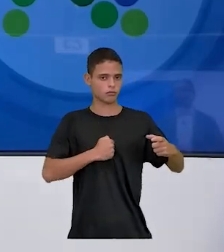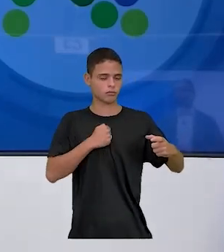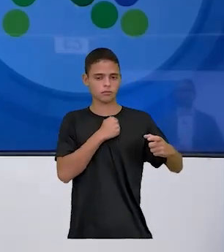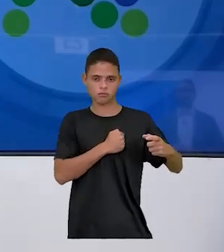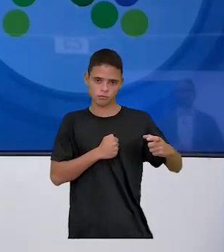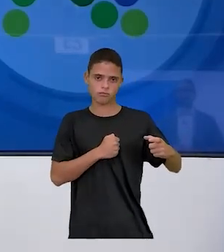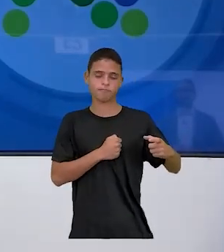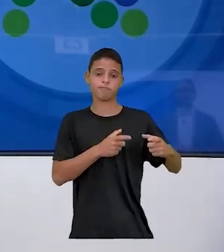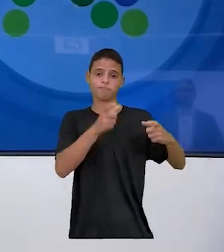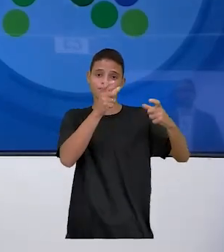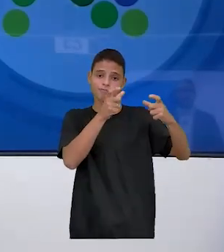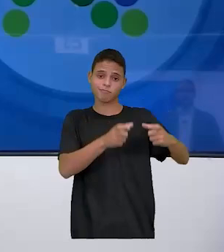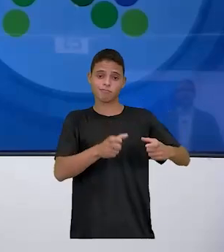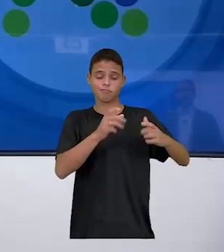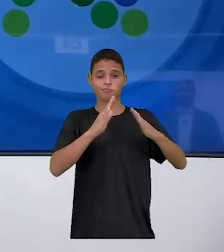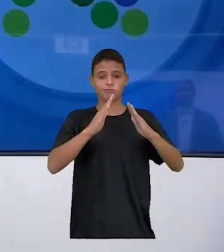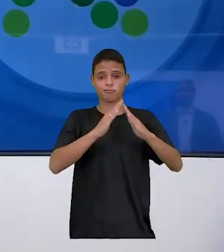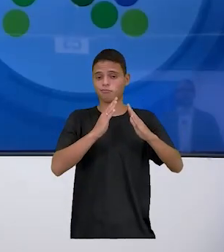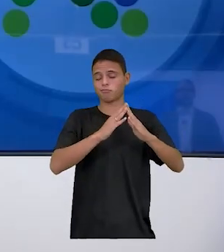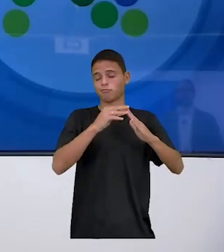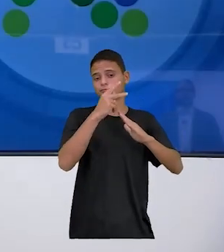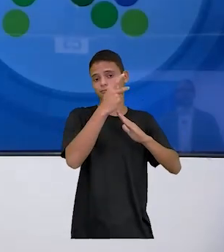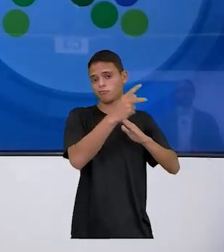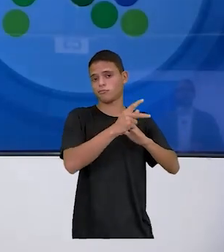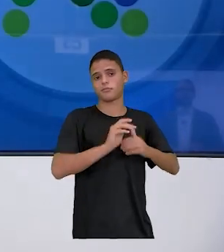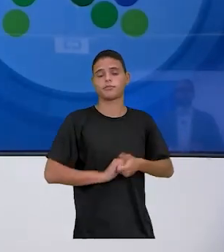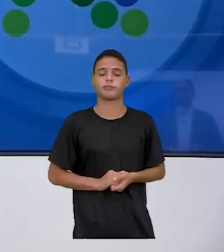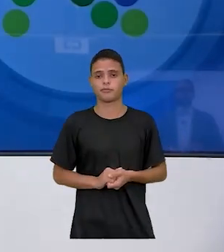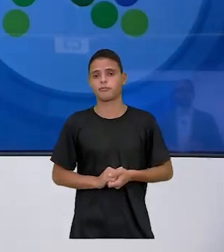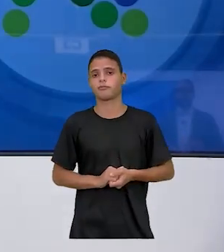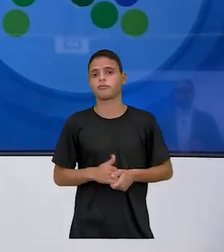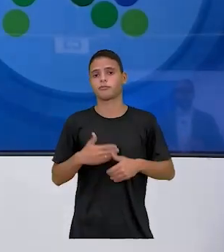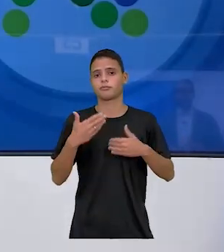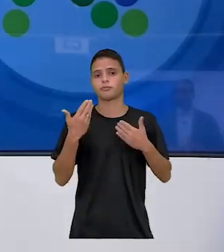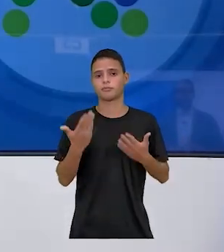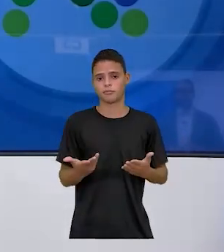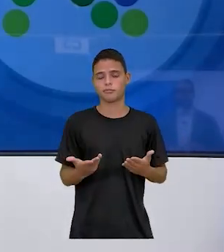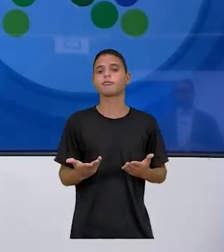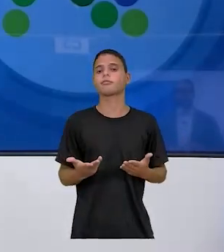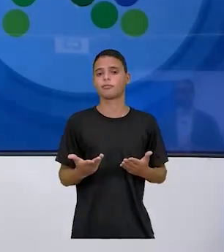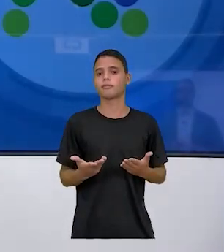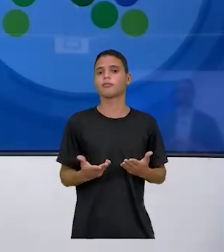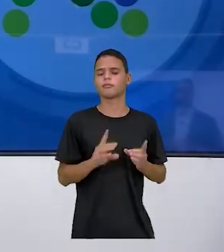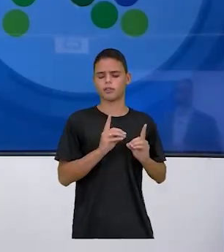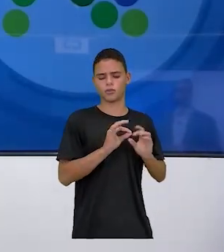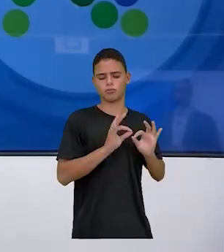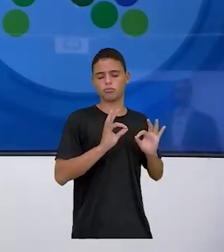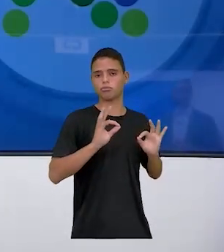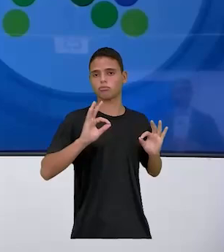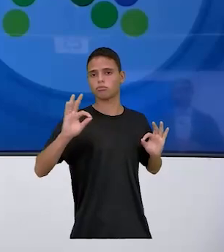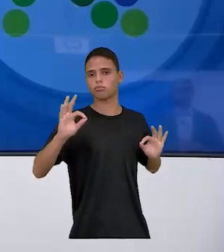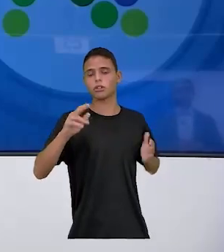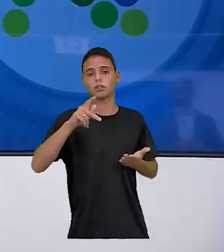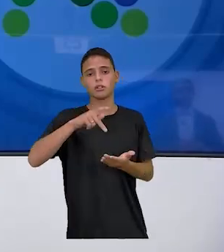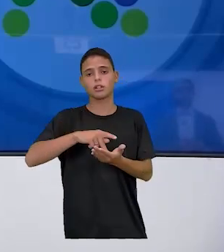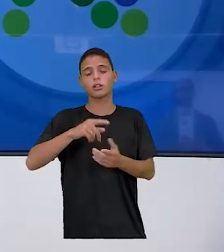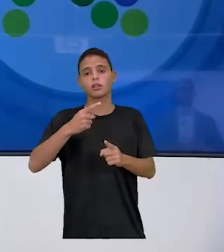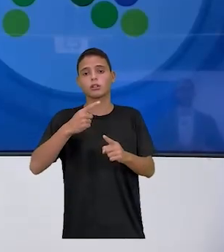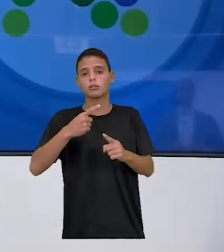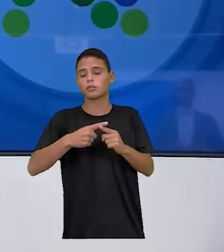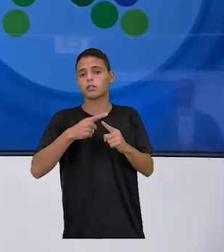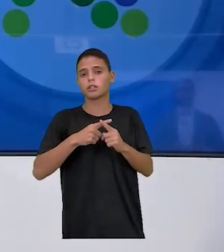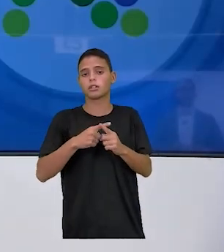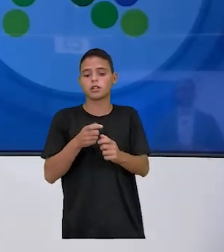ele tem saudade da casa dele. E isso, ao mesmo tempo que é tão distante da nossa realidade, é tão próximo, porque quem